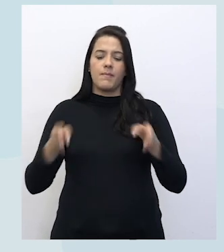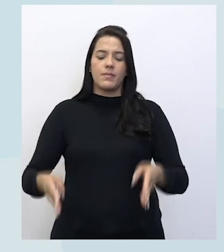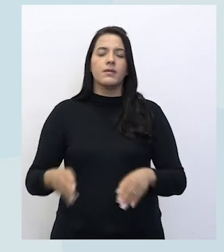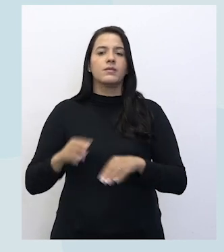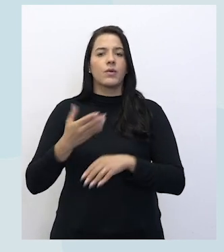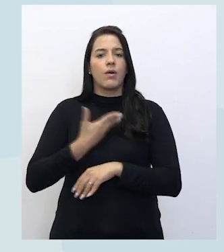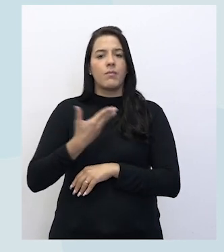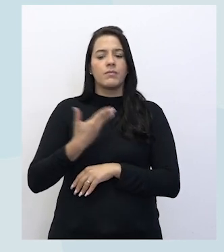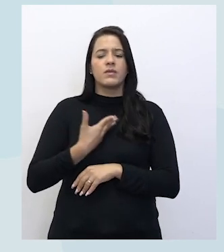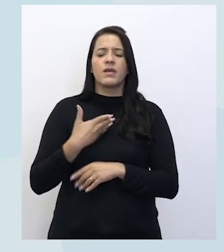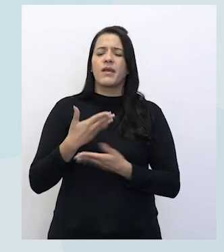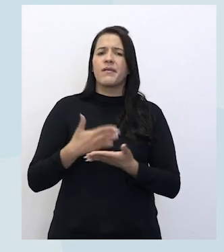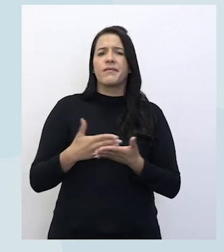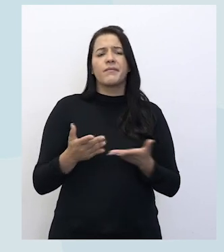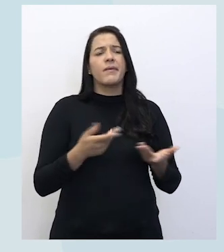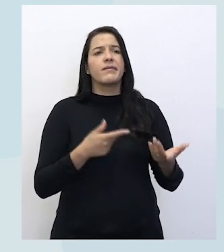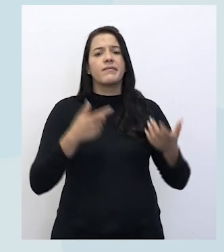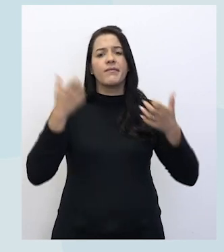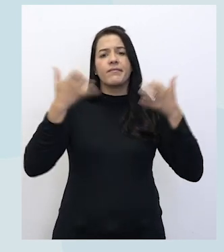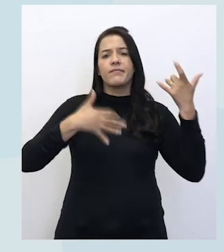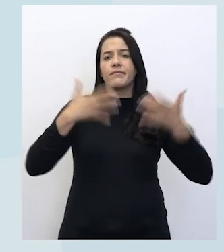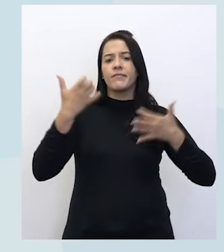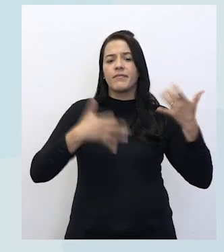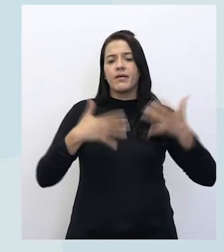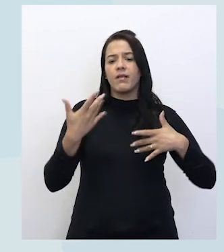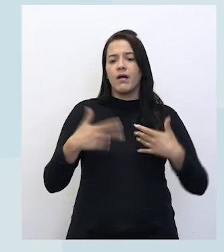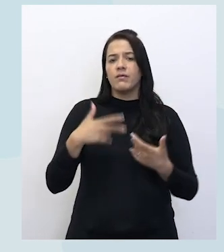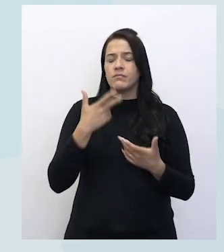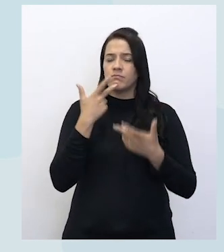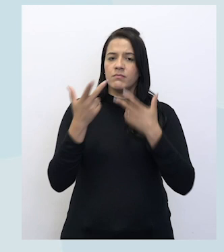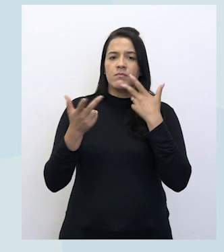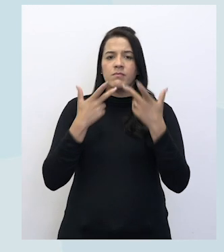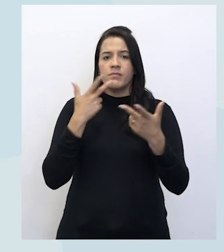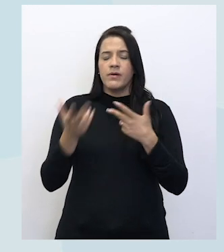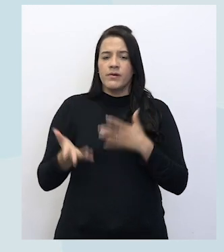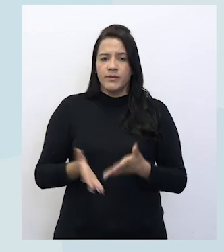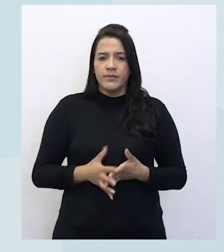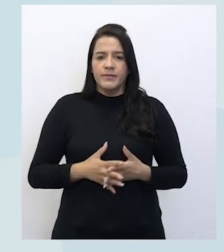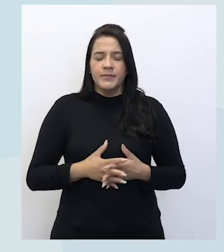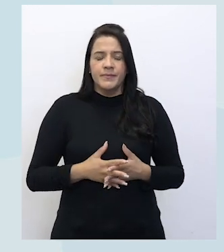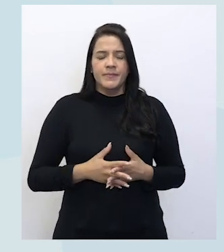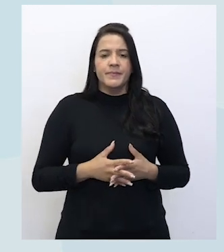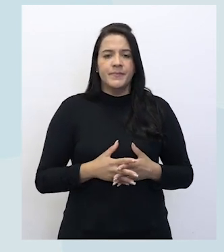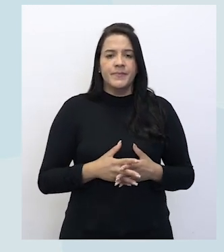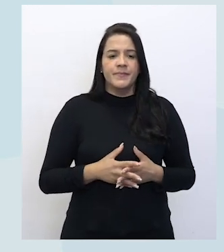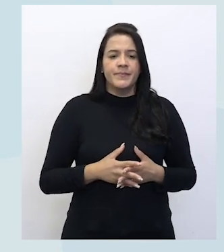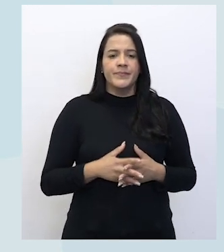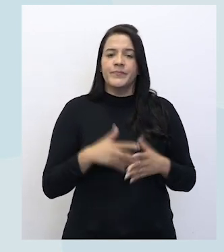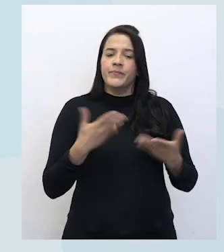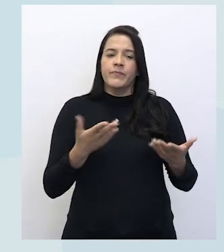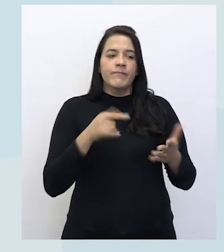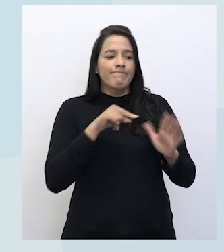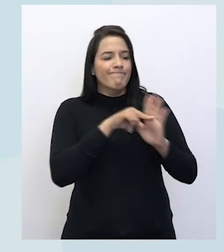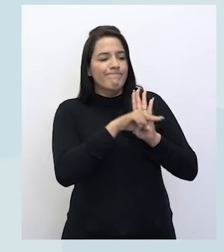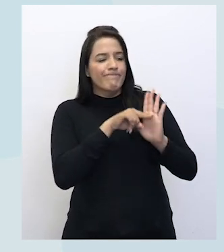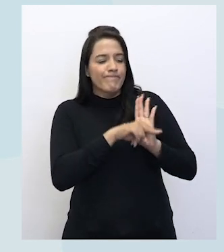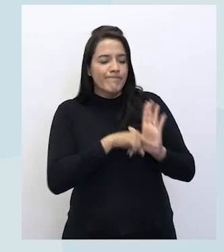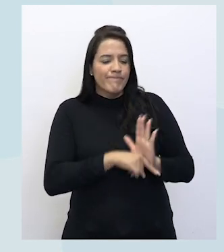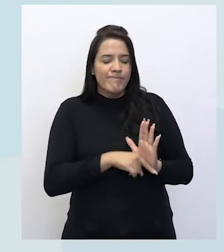amigo e você puxa um assunto da cartola e daí vocês começam a dissertar e especular sobre aquele assunto de uma